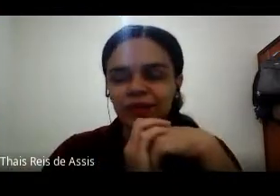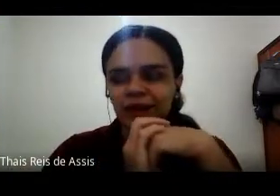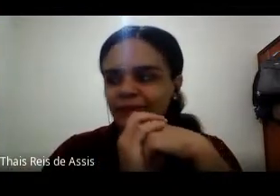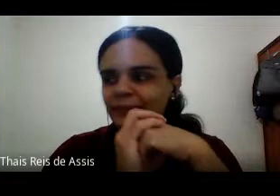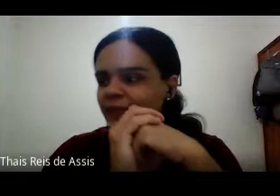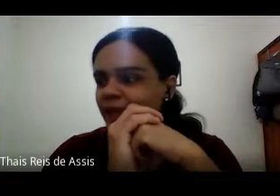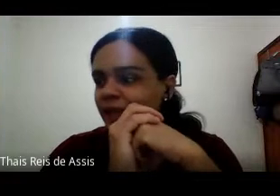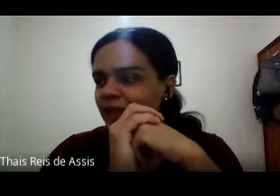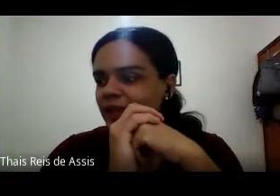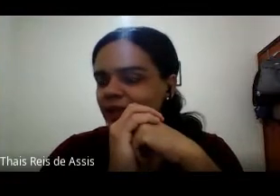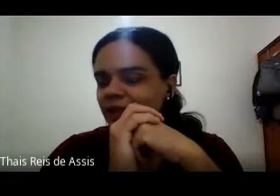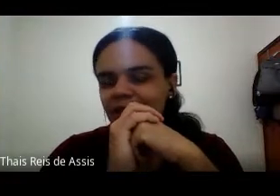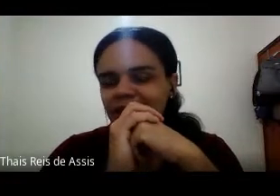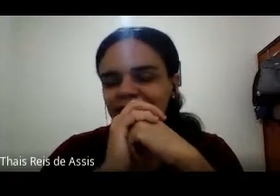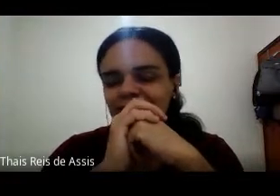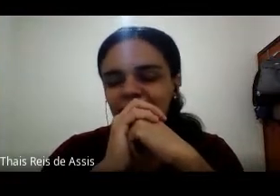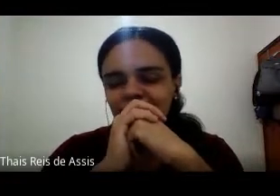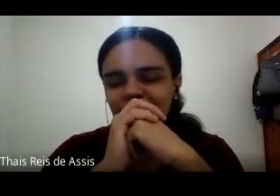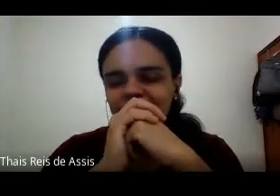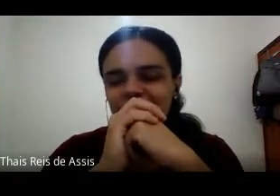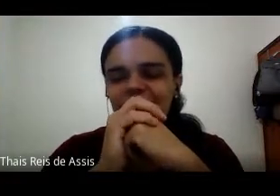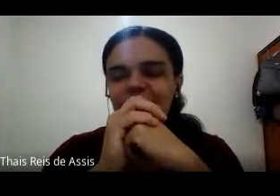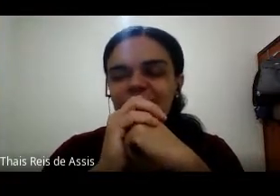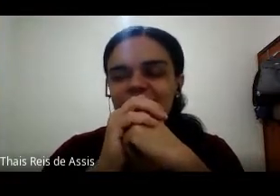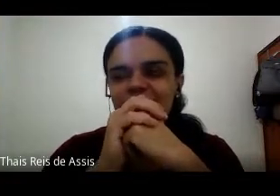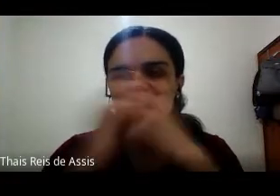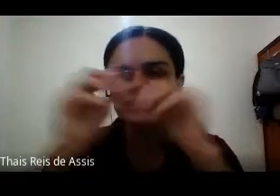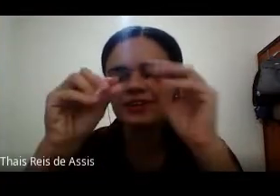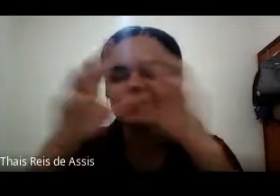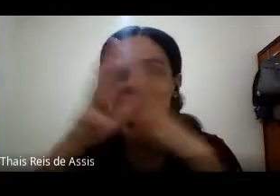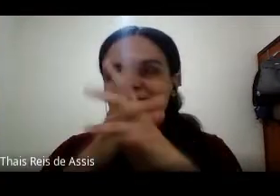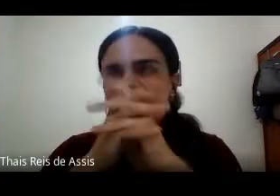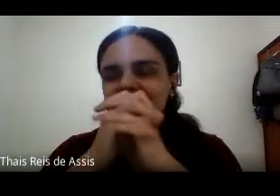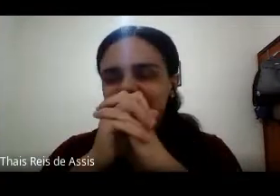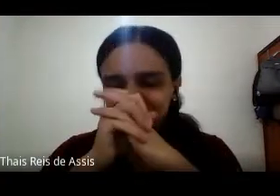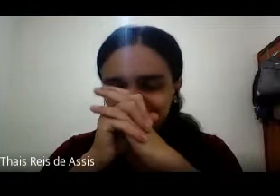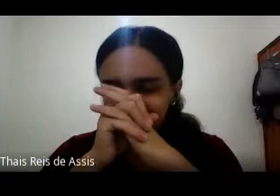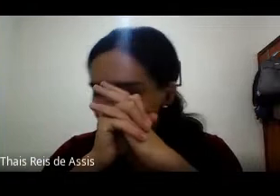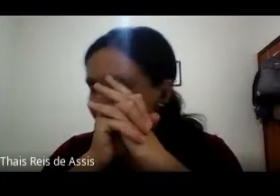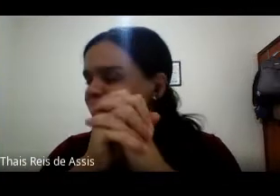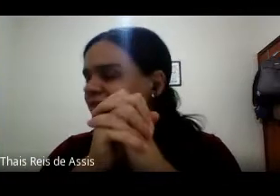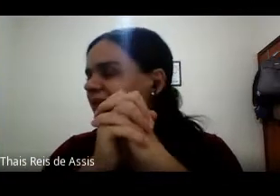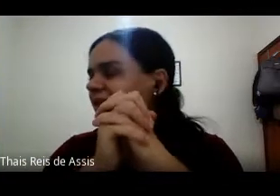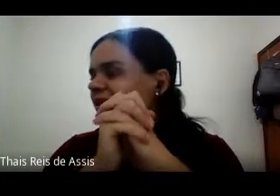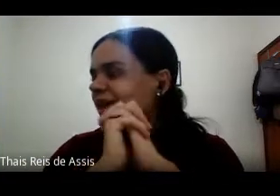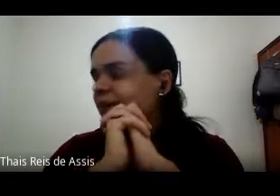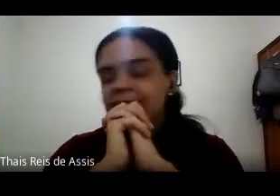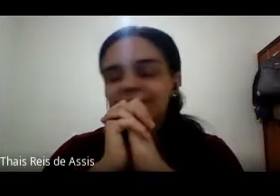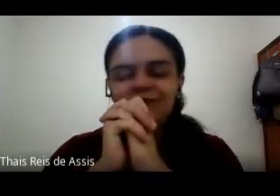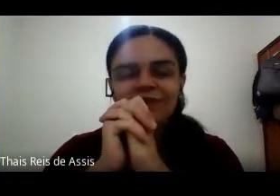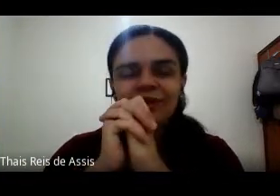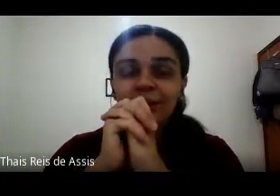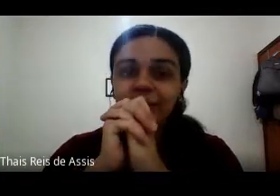2, 3 mil, muito caro. E eu botei, né? Na hora que eu vesti o primeiro vestido, eu vi que é também de enchina. Fiquei com aquilo na